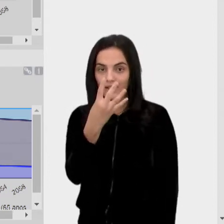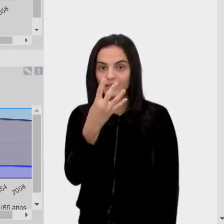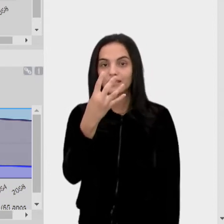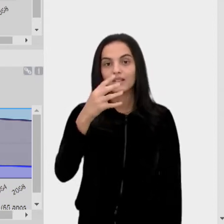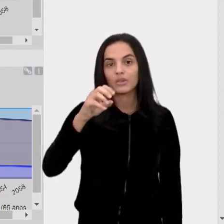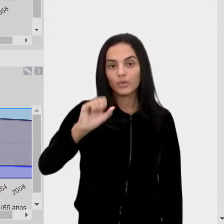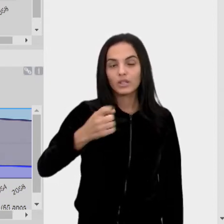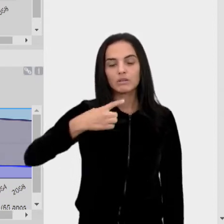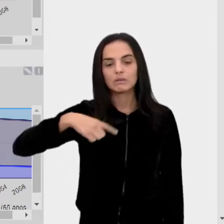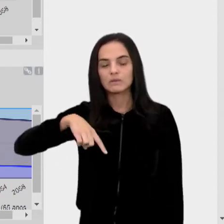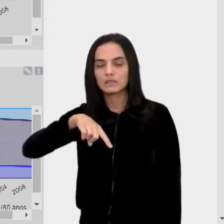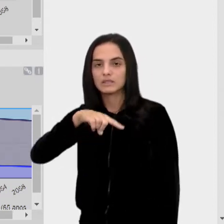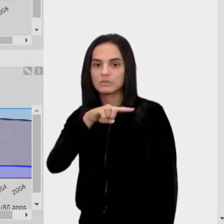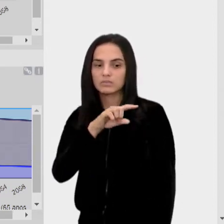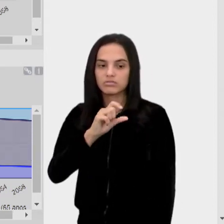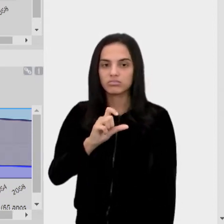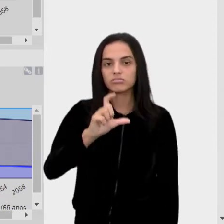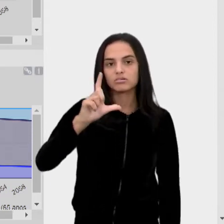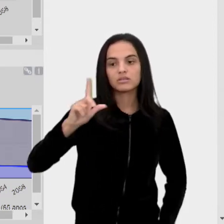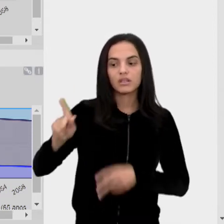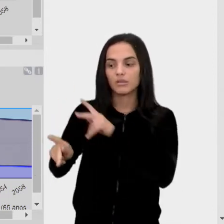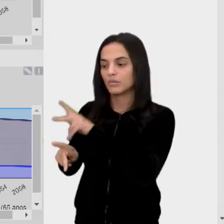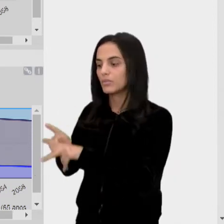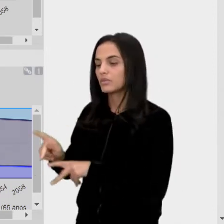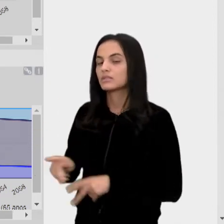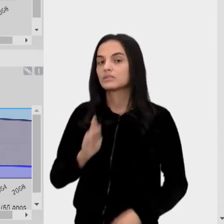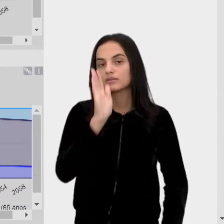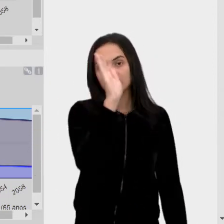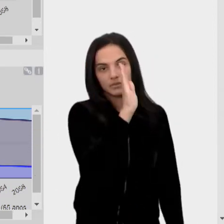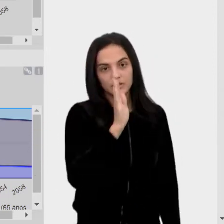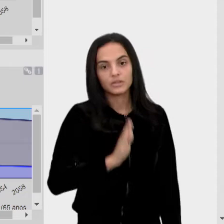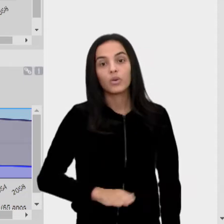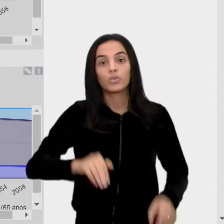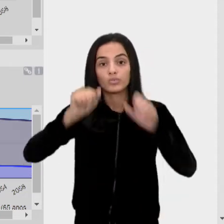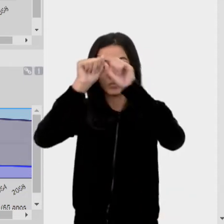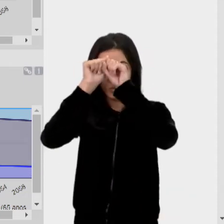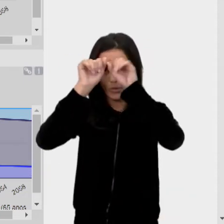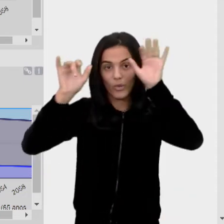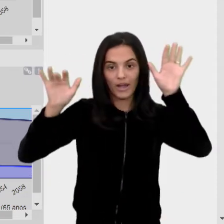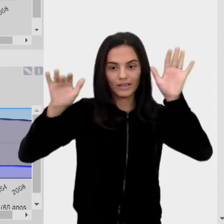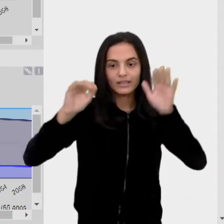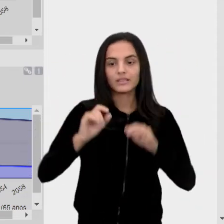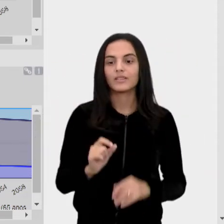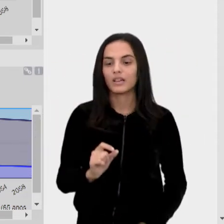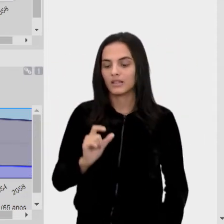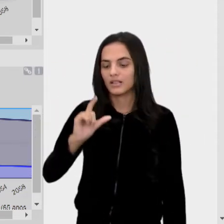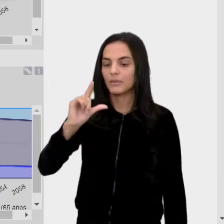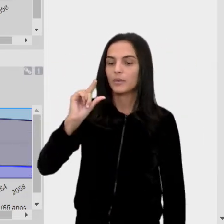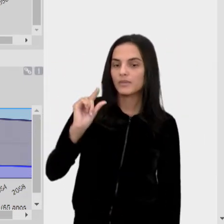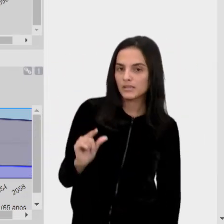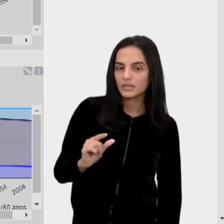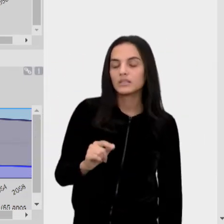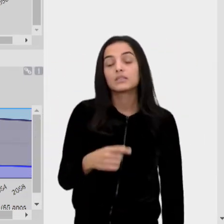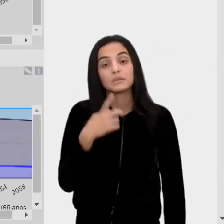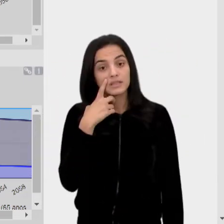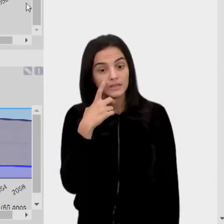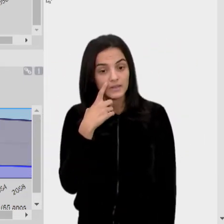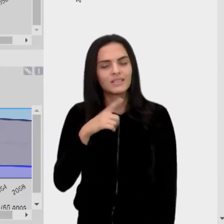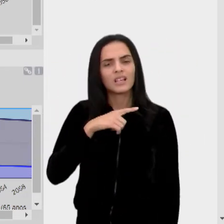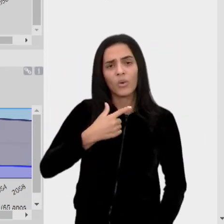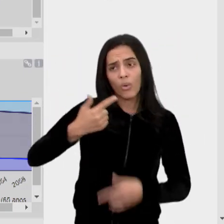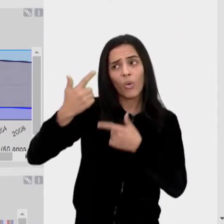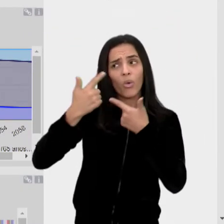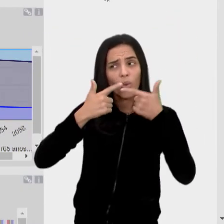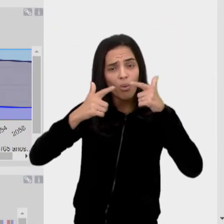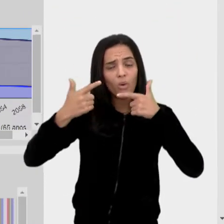um decrescimento da população no Brasil, né? A do Acre vai crescer, mas minimamente, né? Então, para vocês verem. Então, e tem outros